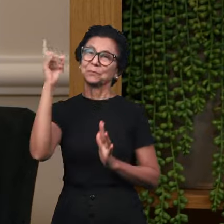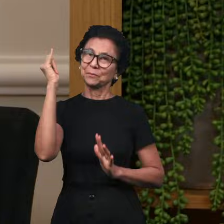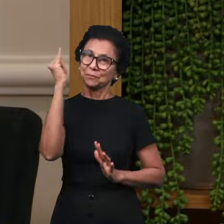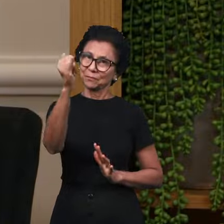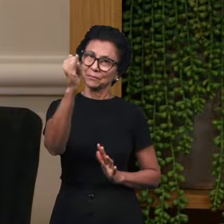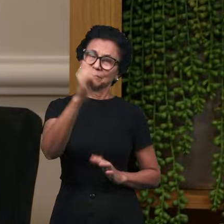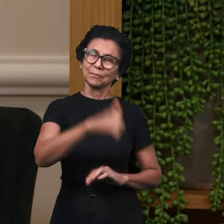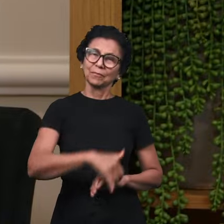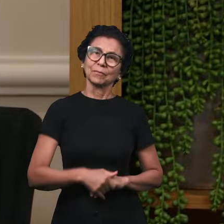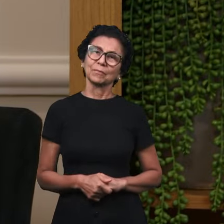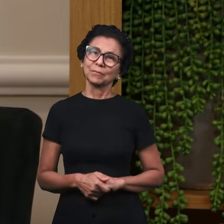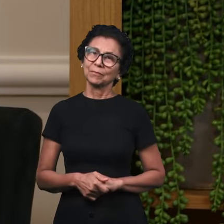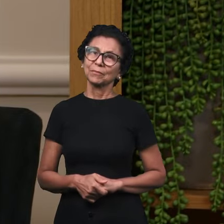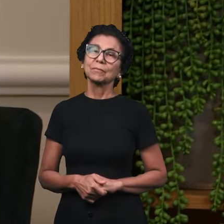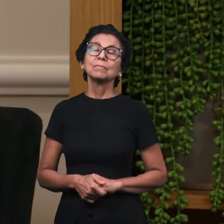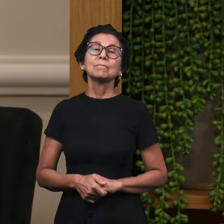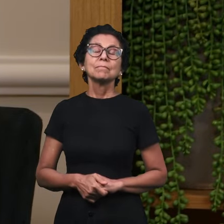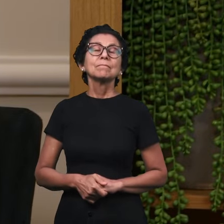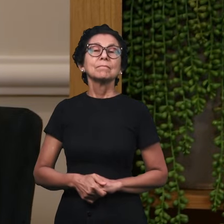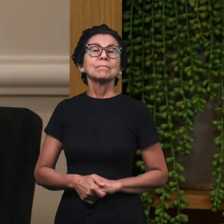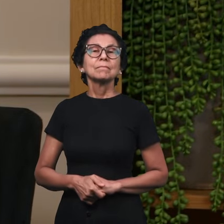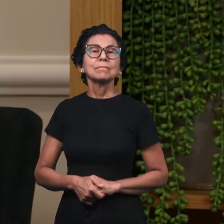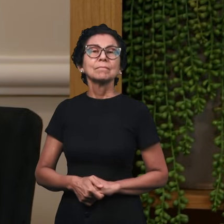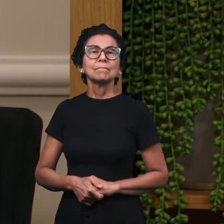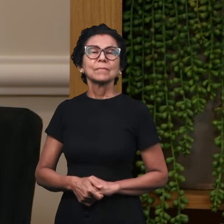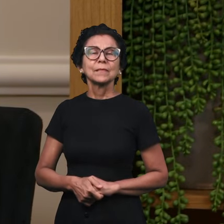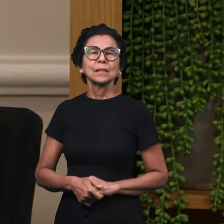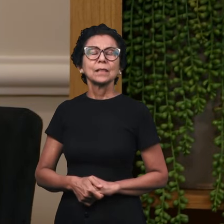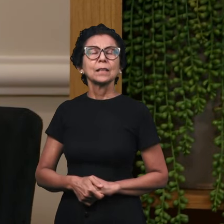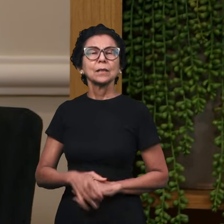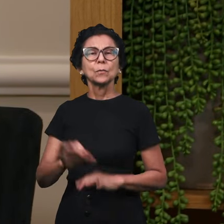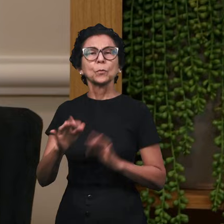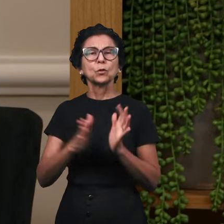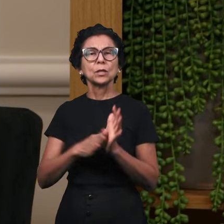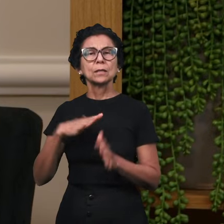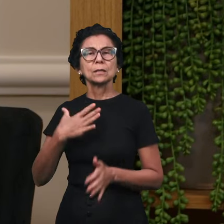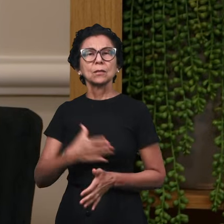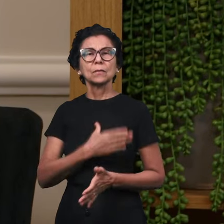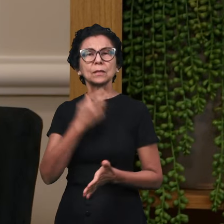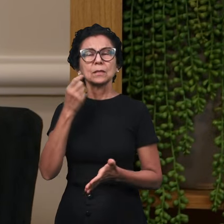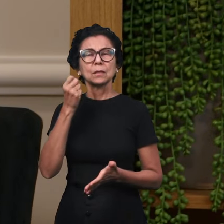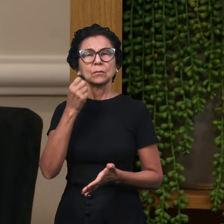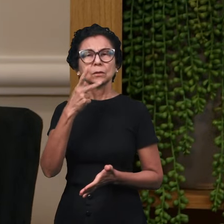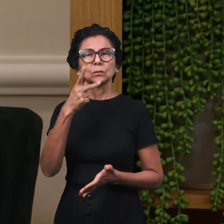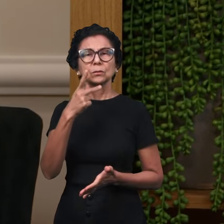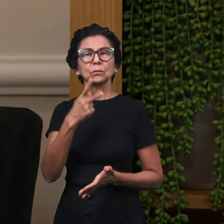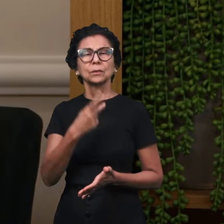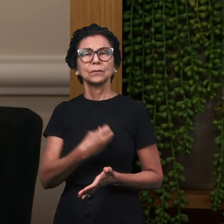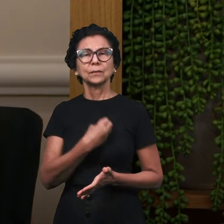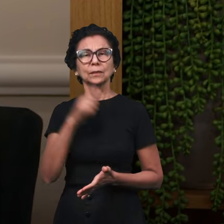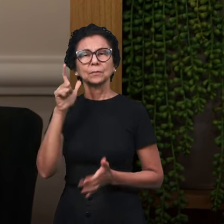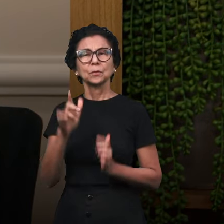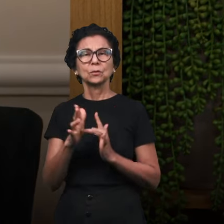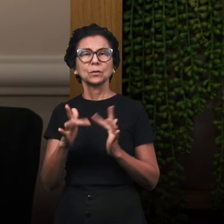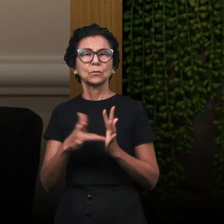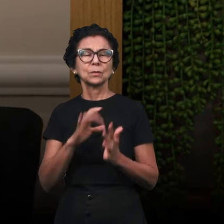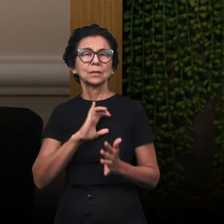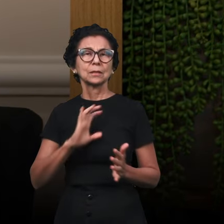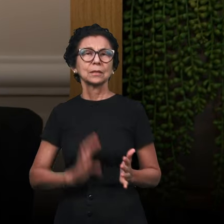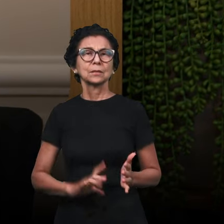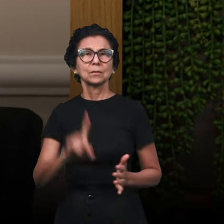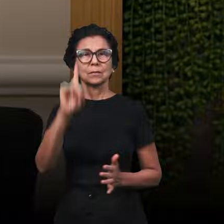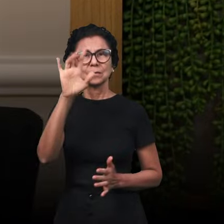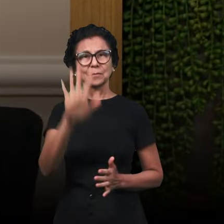Deus quer falar com você e confirmar essa grande obra de salvação em Cristo Jesus.